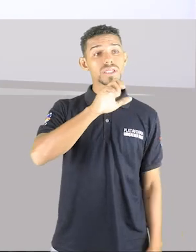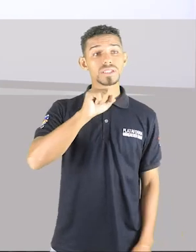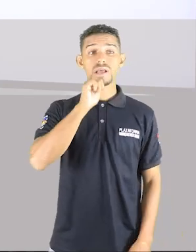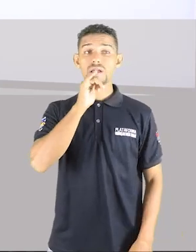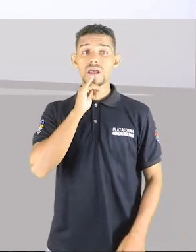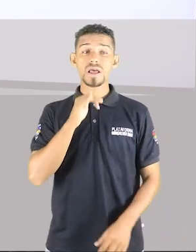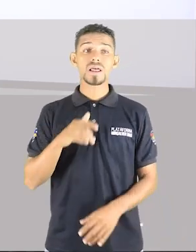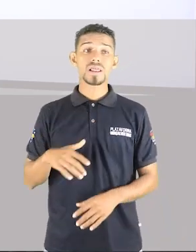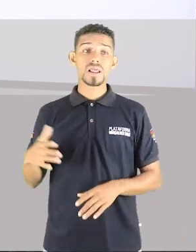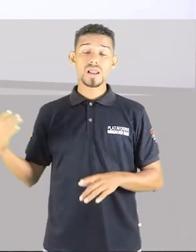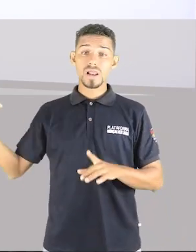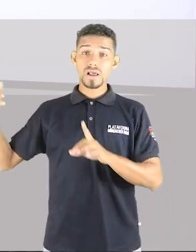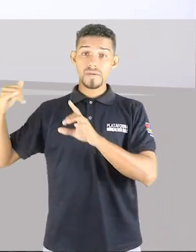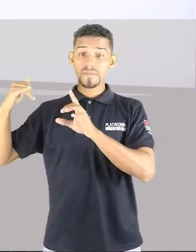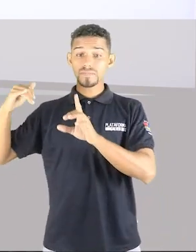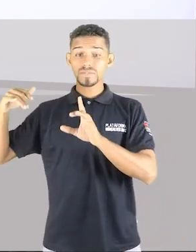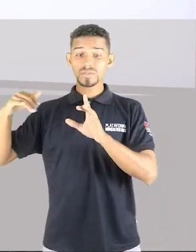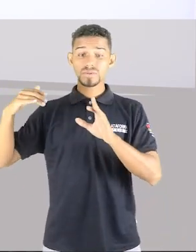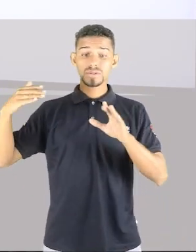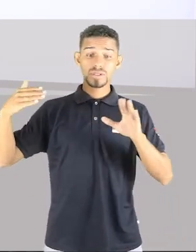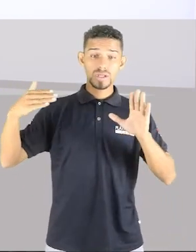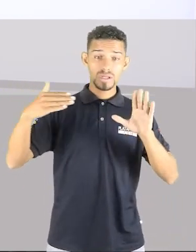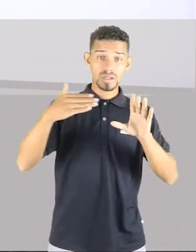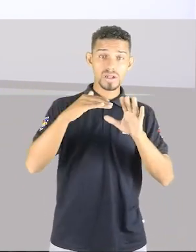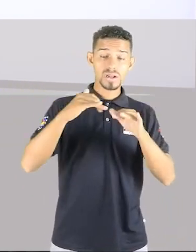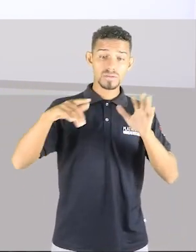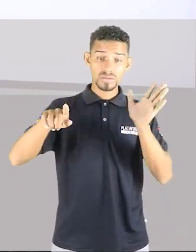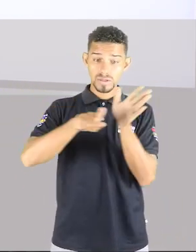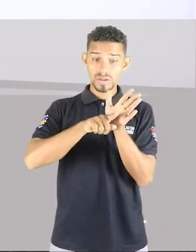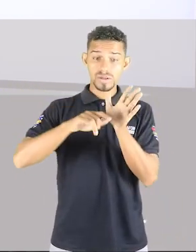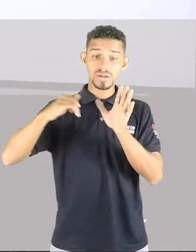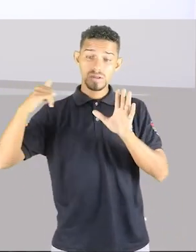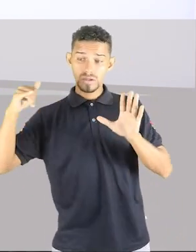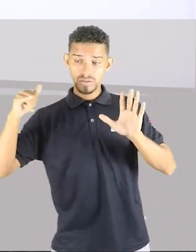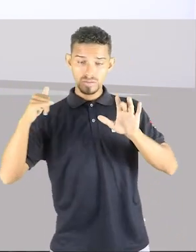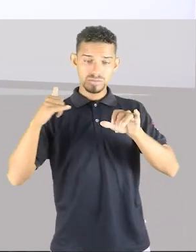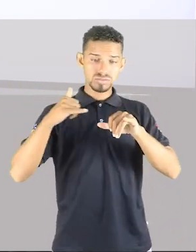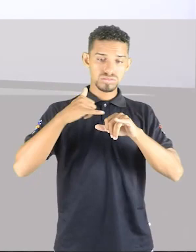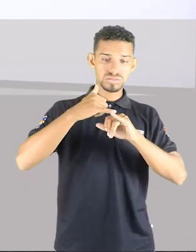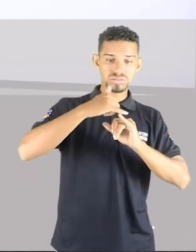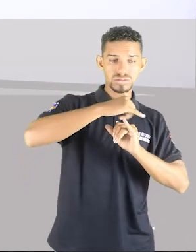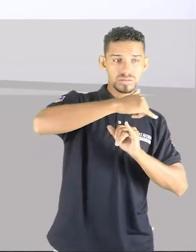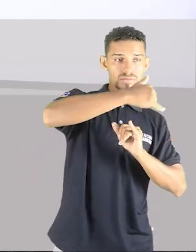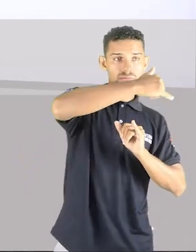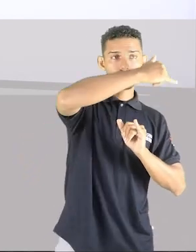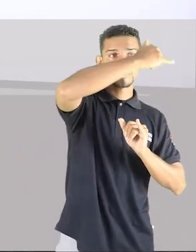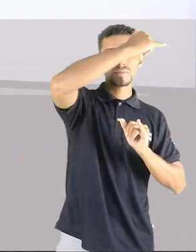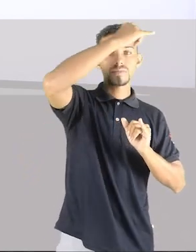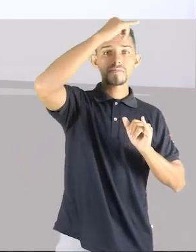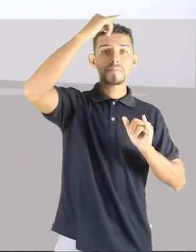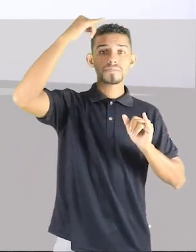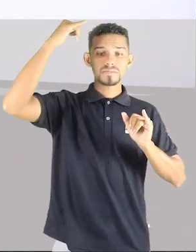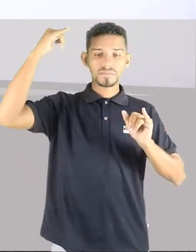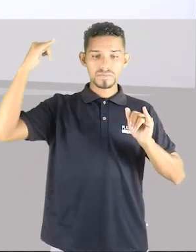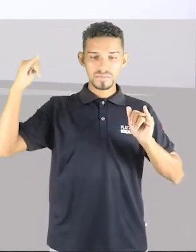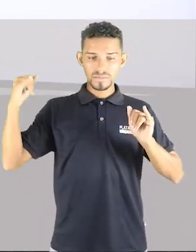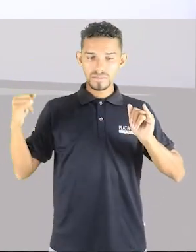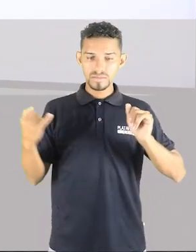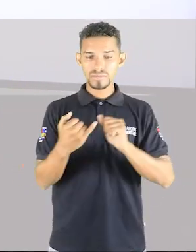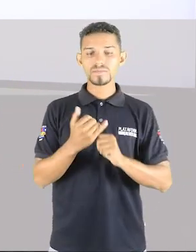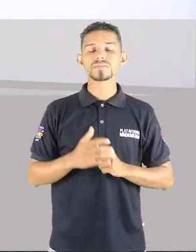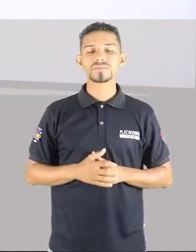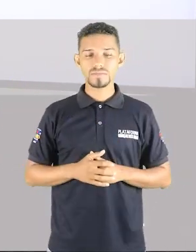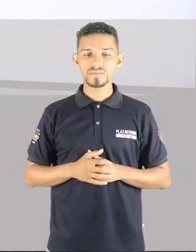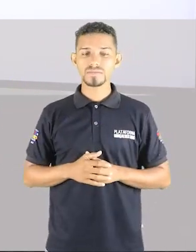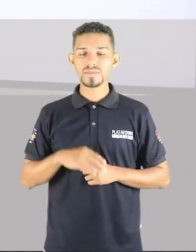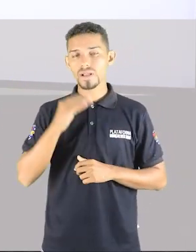sai pelo ela entra pelo polo negativo que eles entram cheio de energia gastam a energia no receptor e